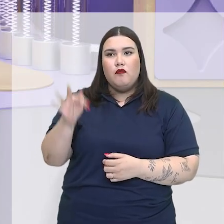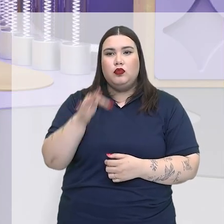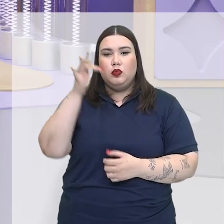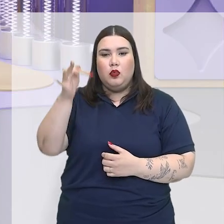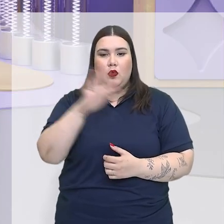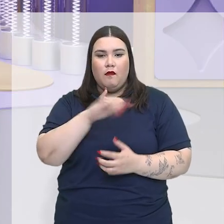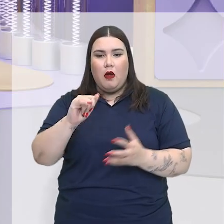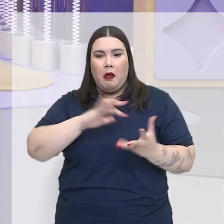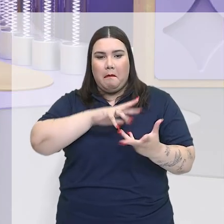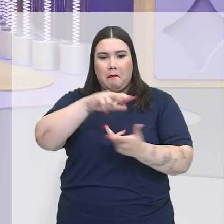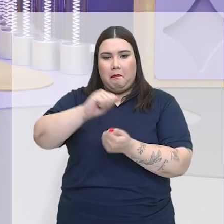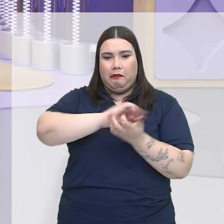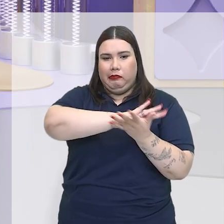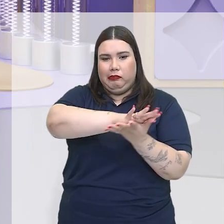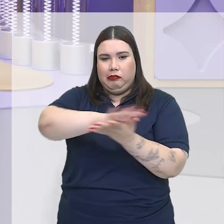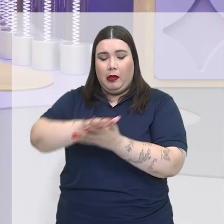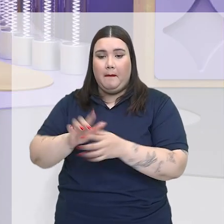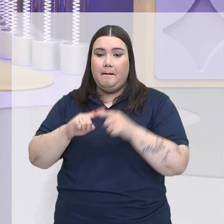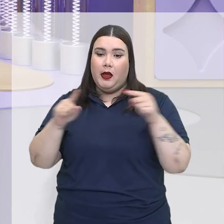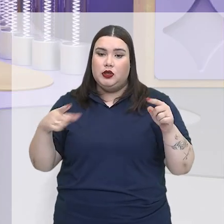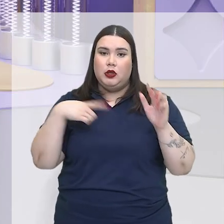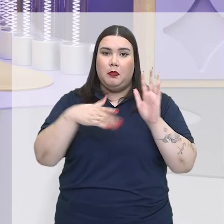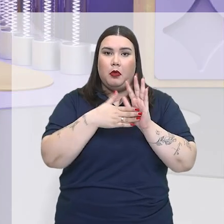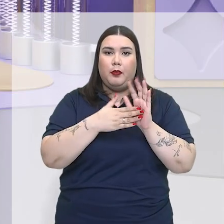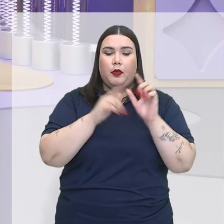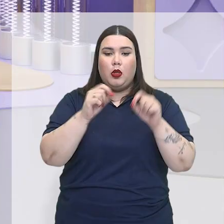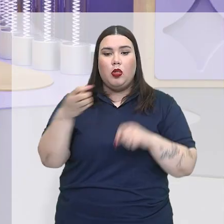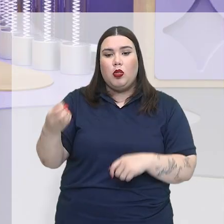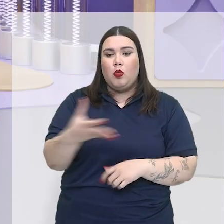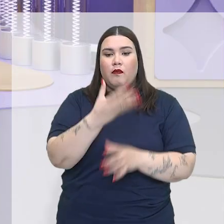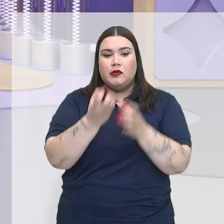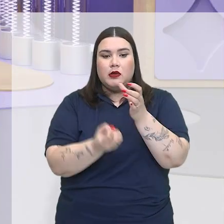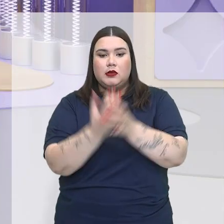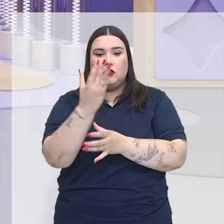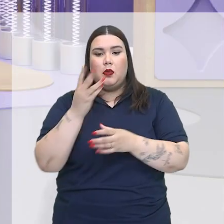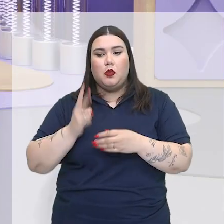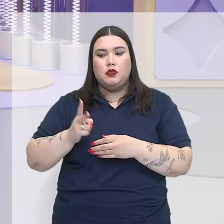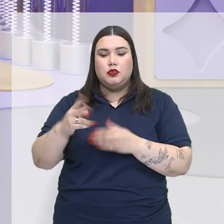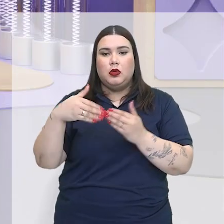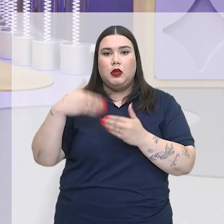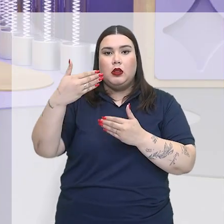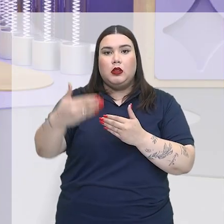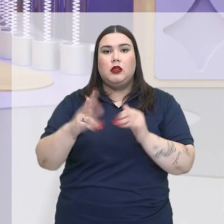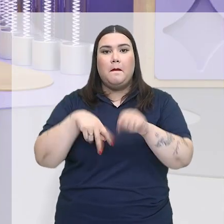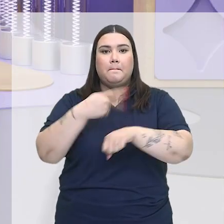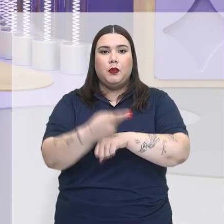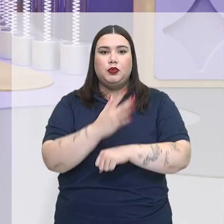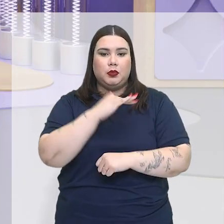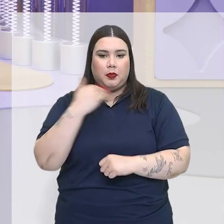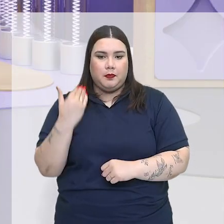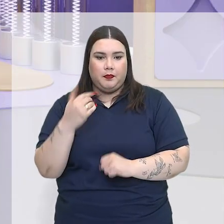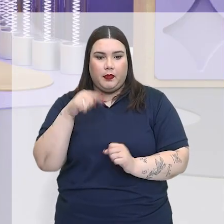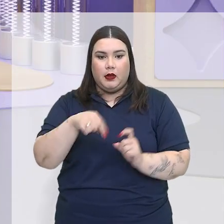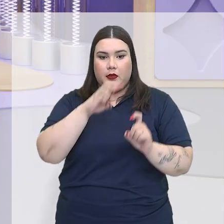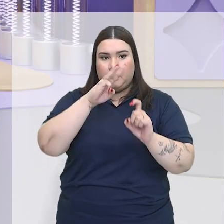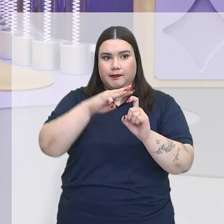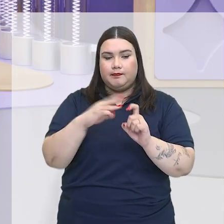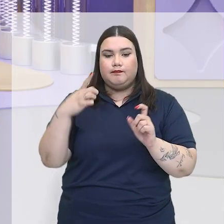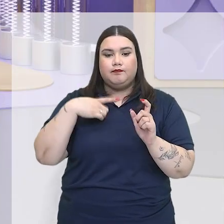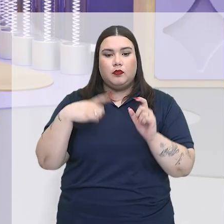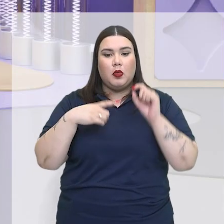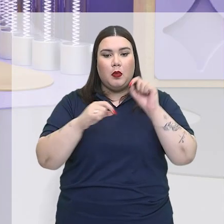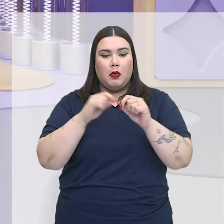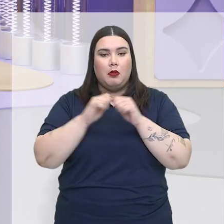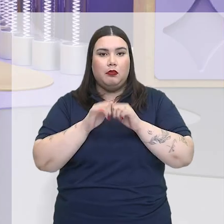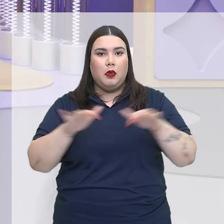a destruição, mas também propõem um renascimento ou uma forma de continuidade além da morte. Esses mitos